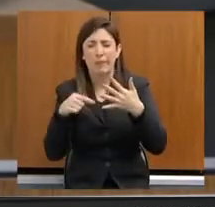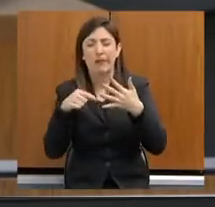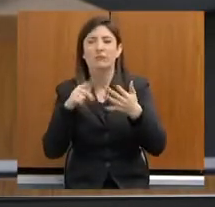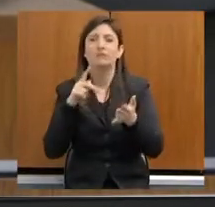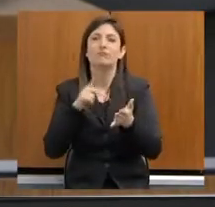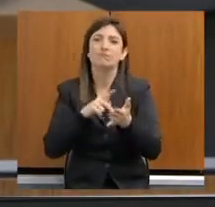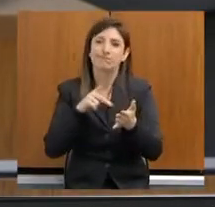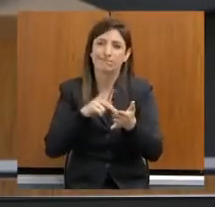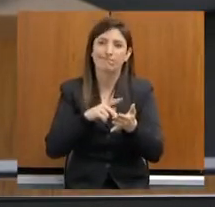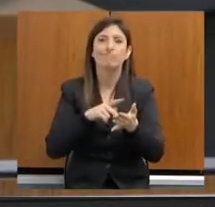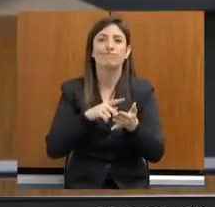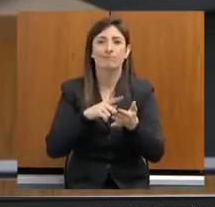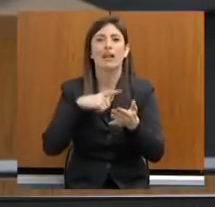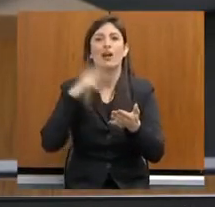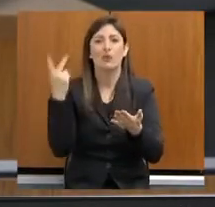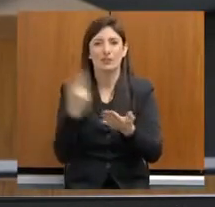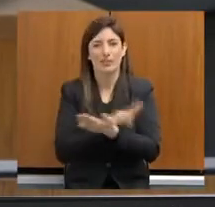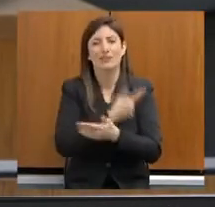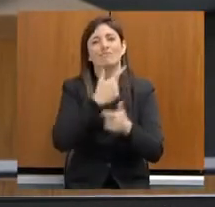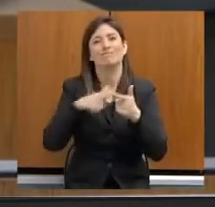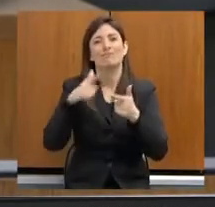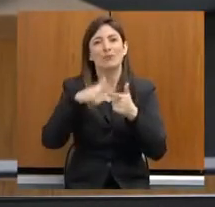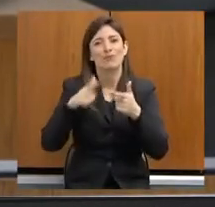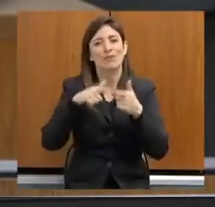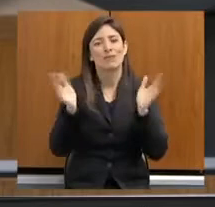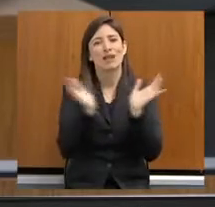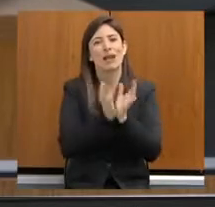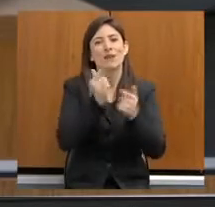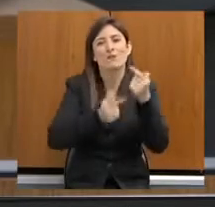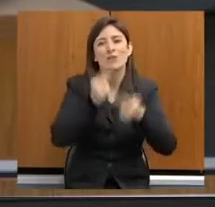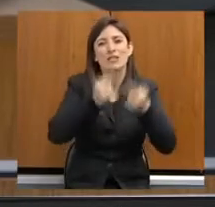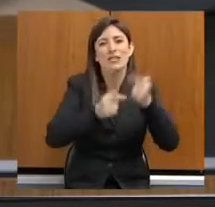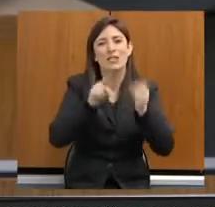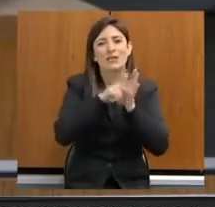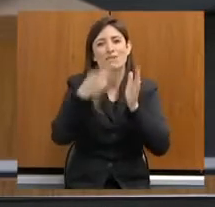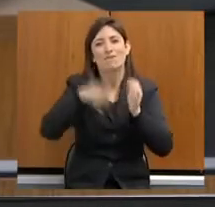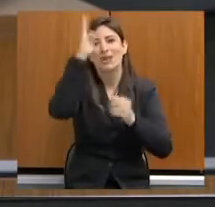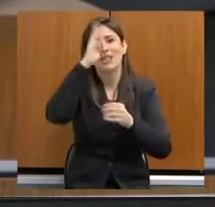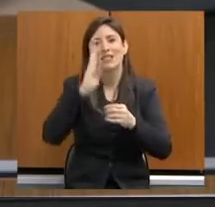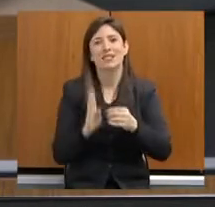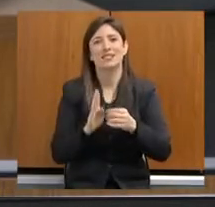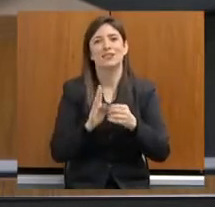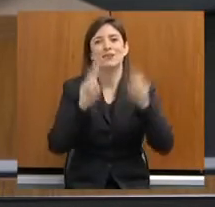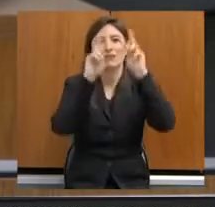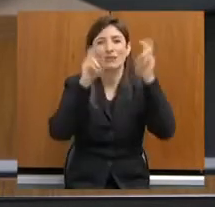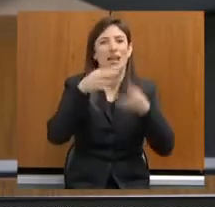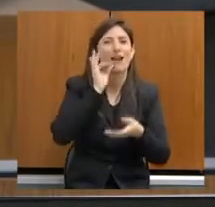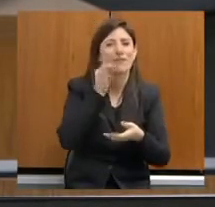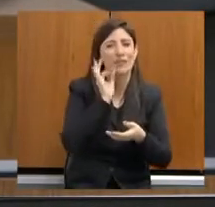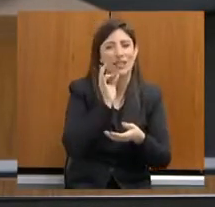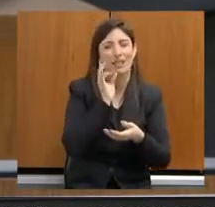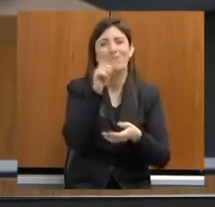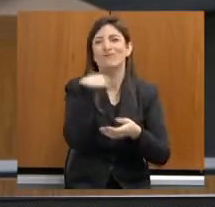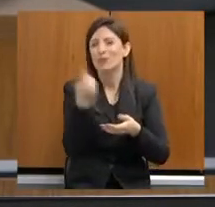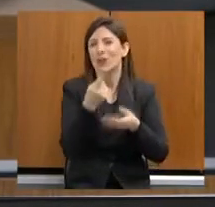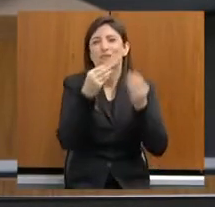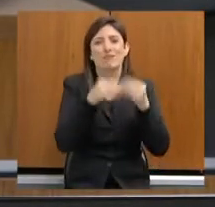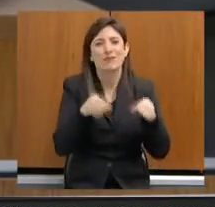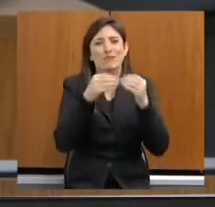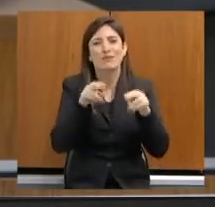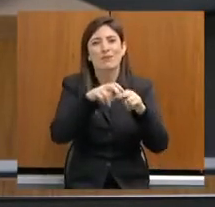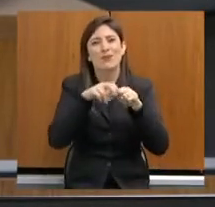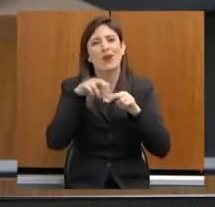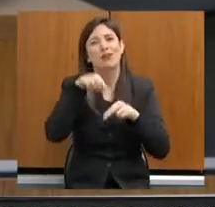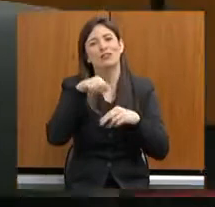desastre da política brasileira da questão do café e o nosso produtor estão perdendo com isso então é um